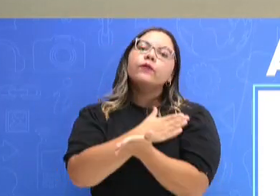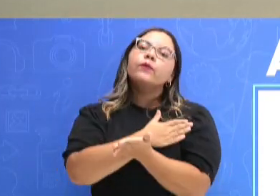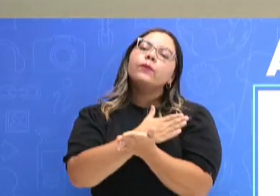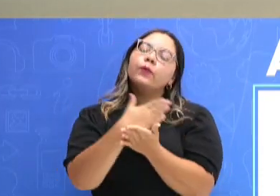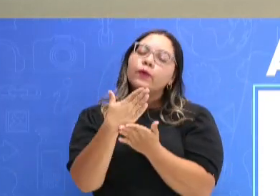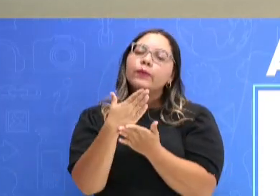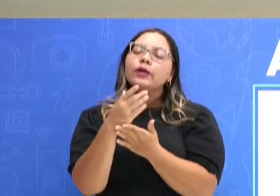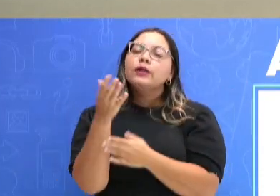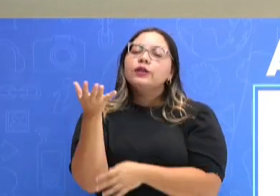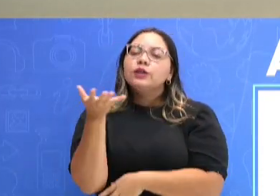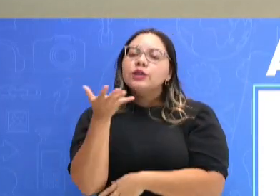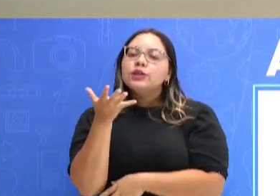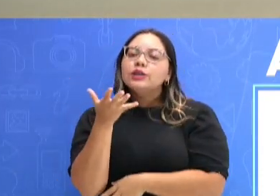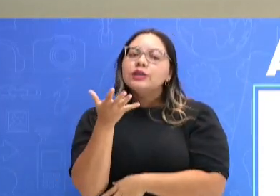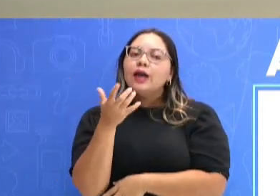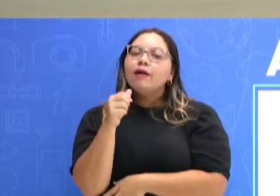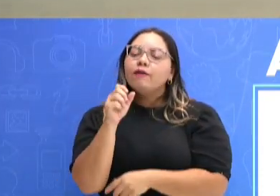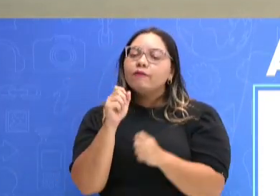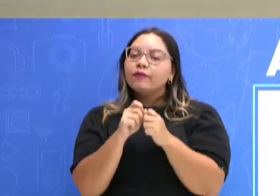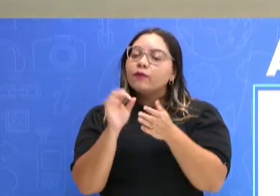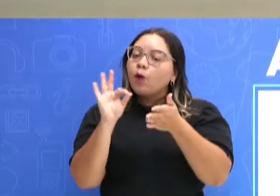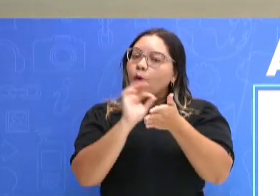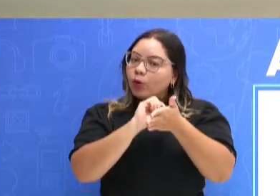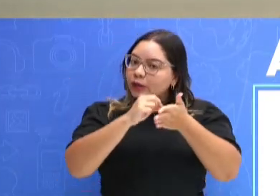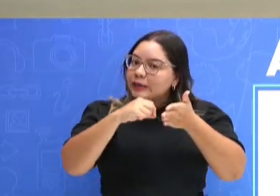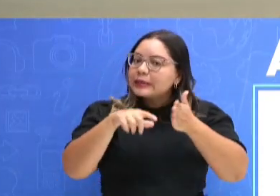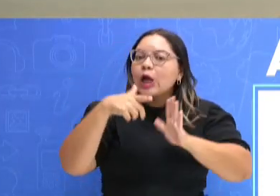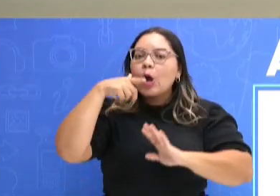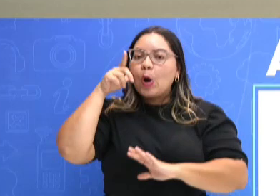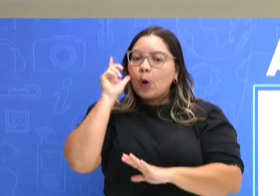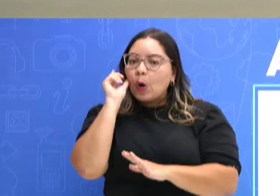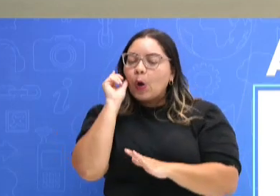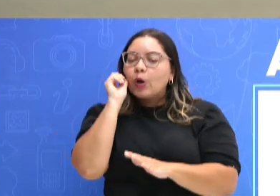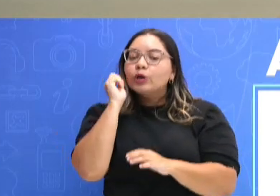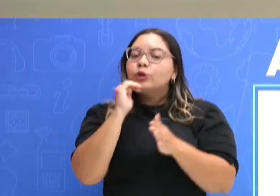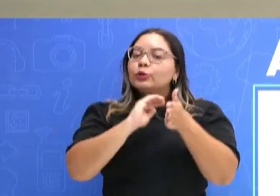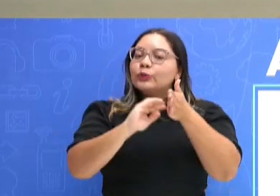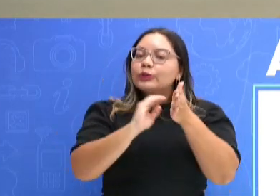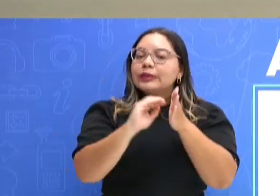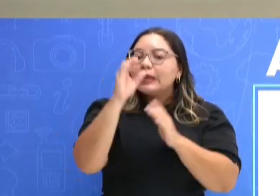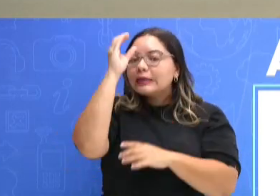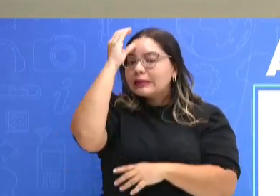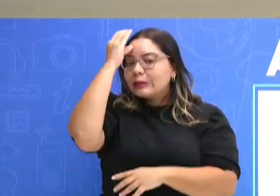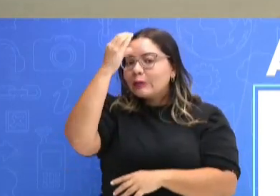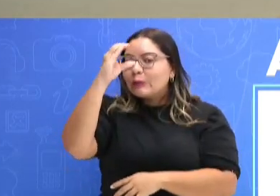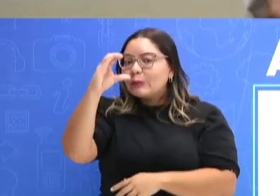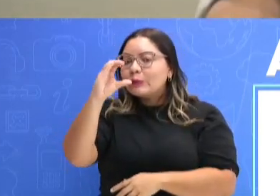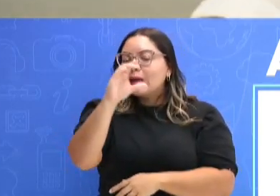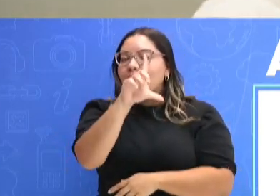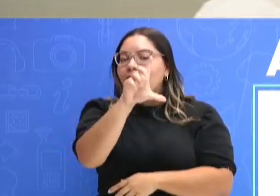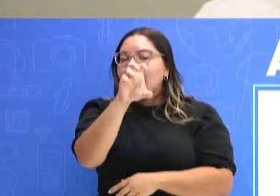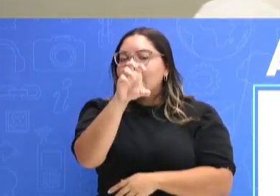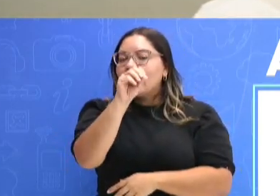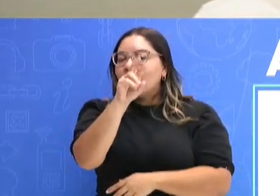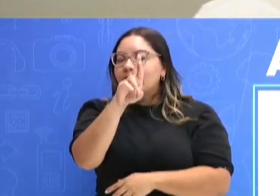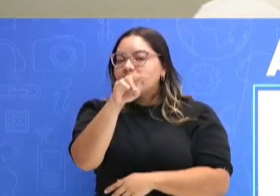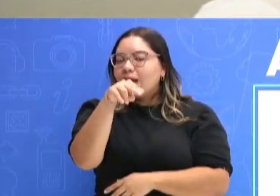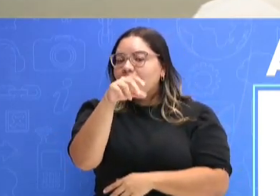já autorizei o processo licitatório, eu assinei ontem, através do nosso secretário de Cultura, Leonardo Barata. Olha, e nós